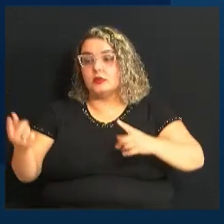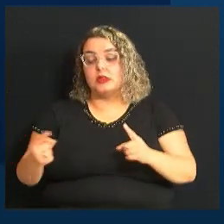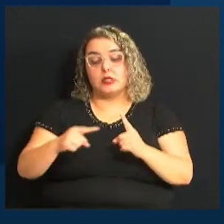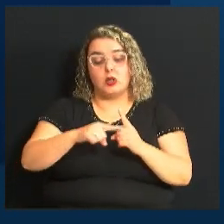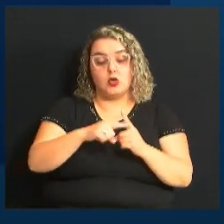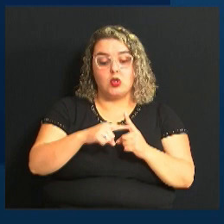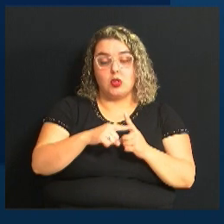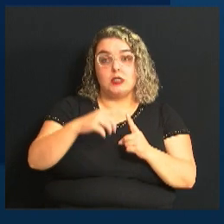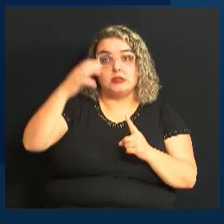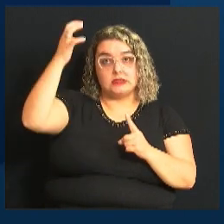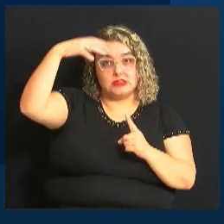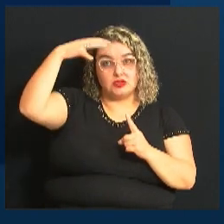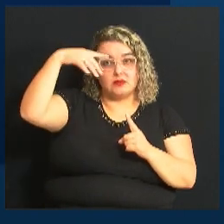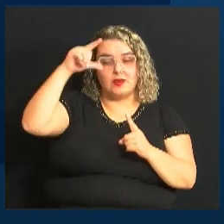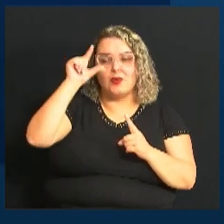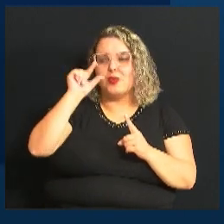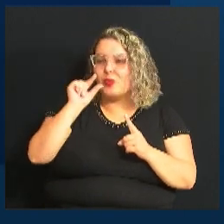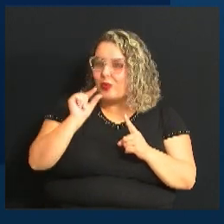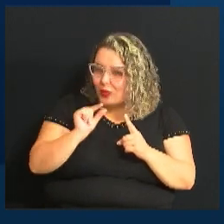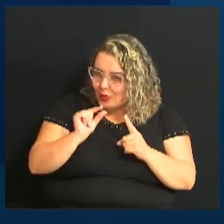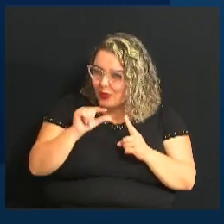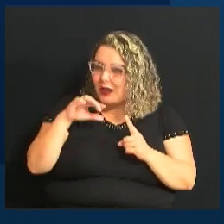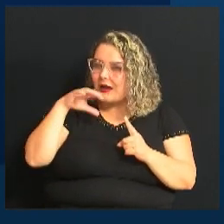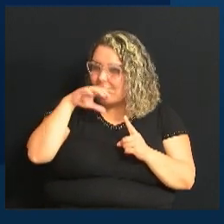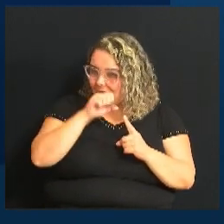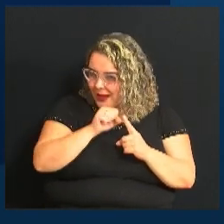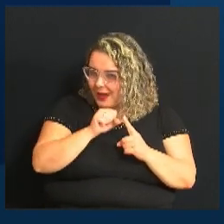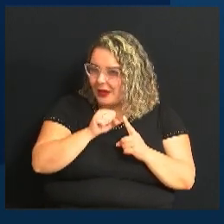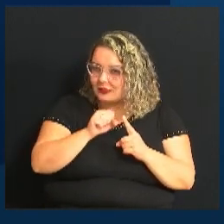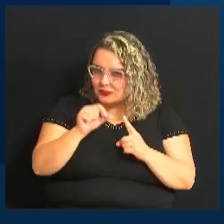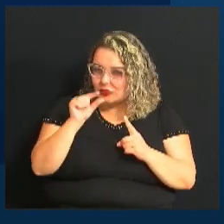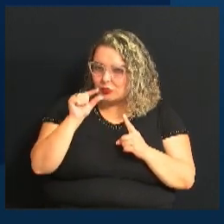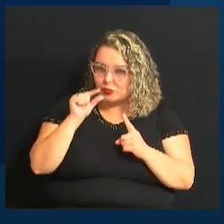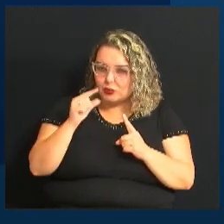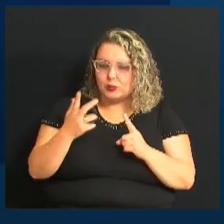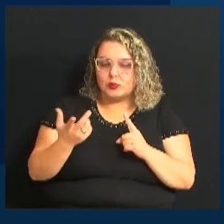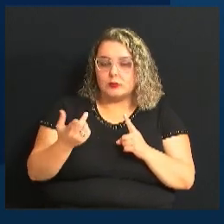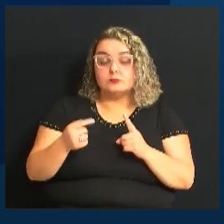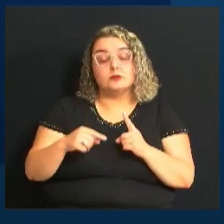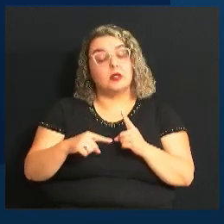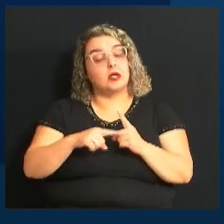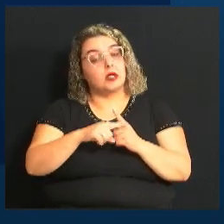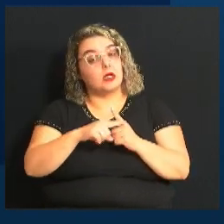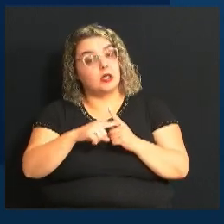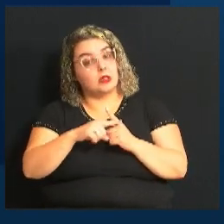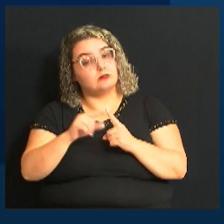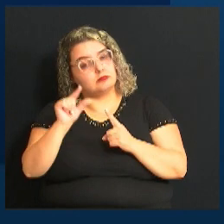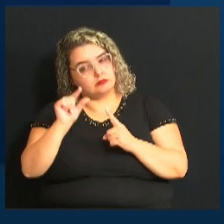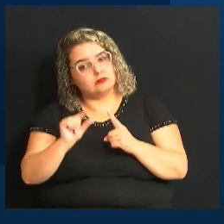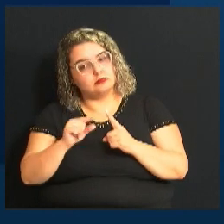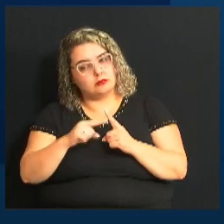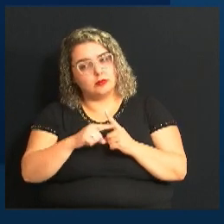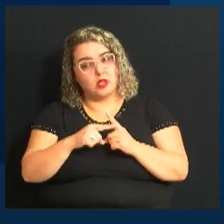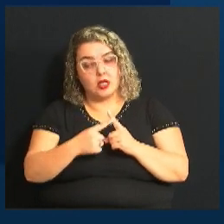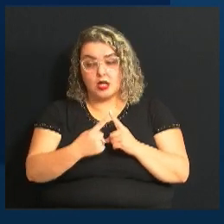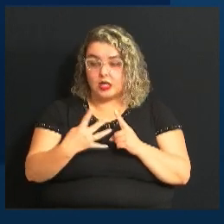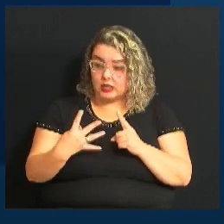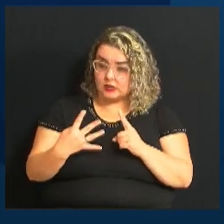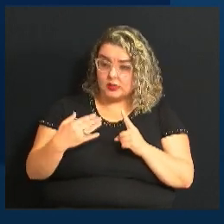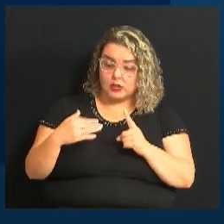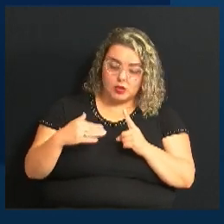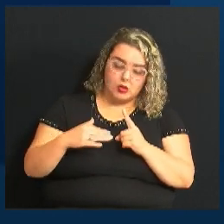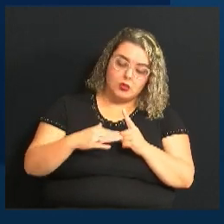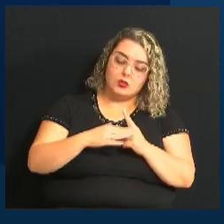Se chover, é uma chuva muito rápida e de pouca intensidade, e a temperatura ela cai um pouco, né? Mínima de 14,